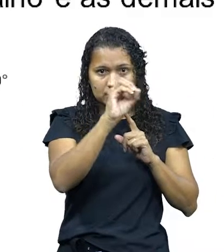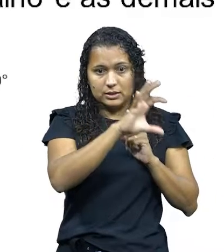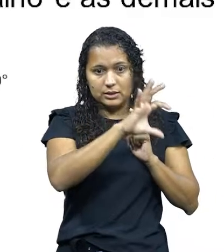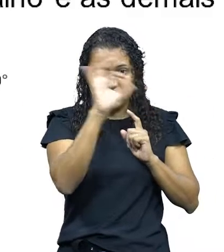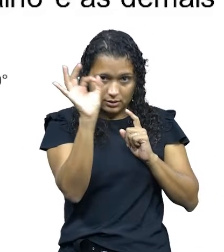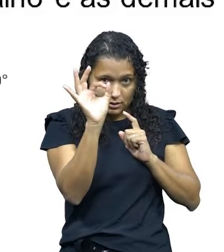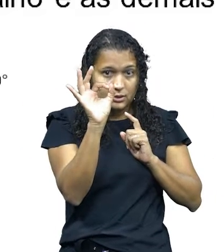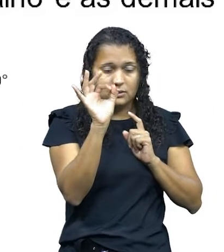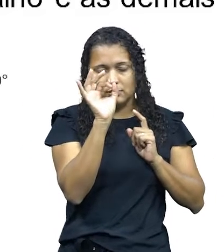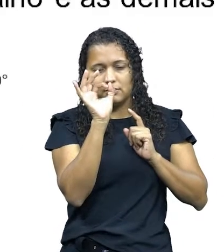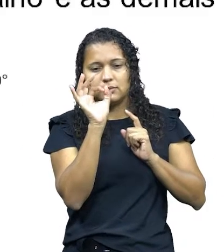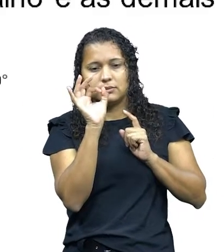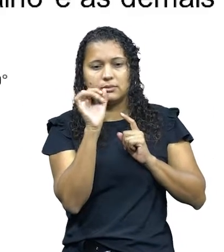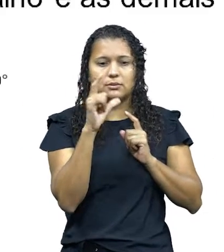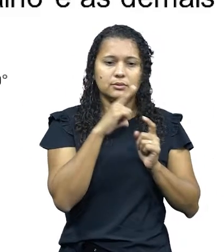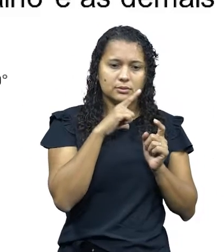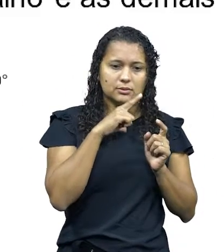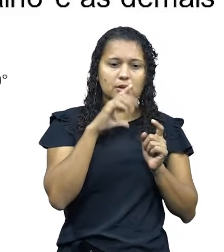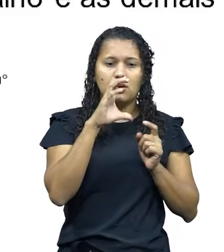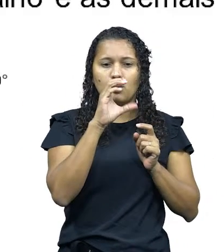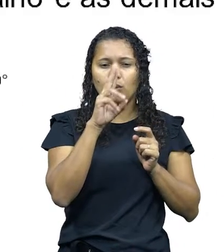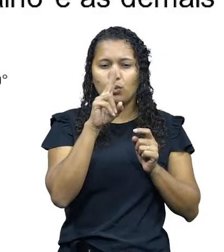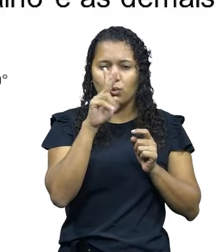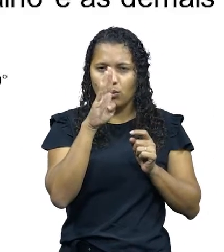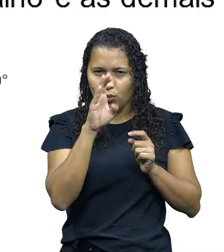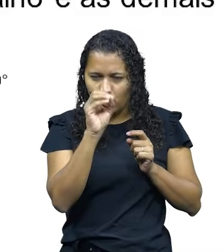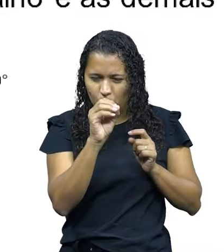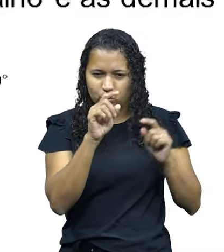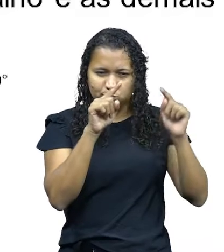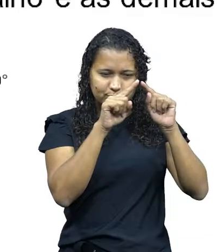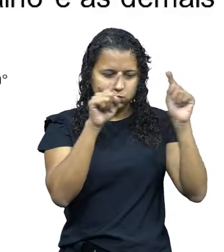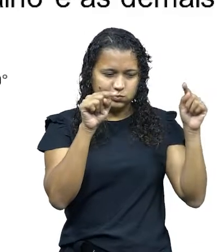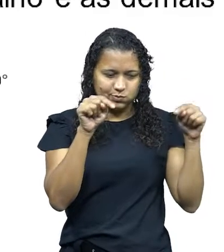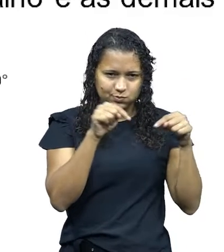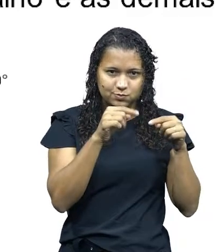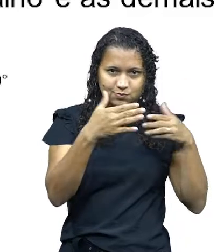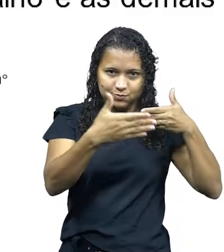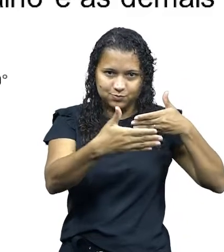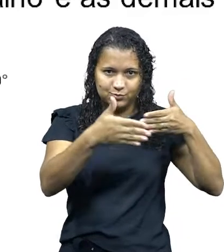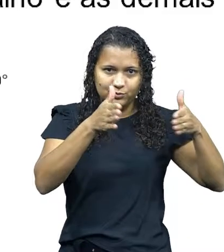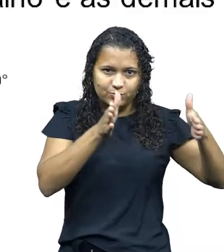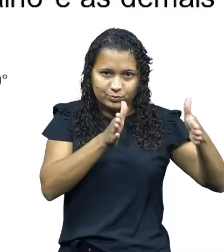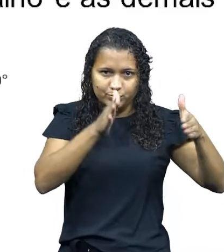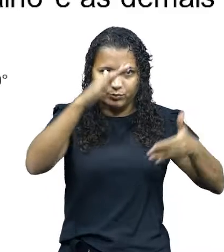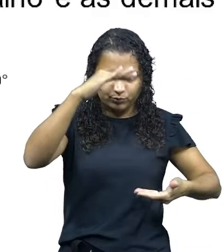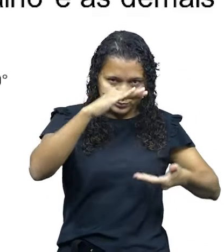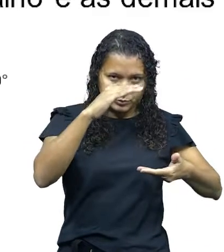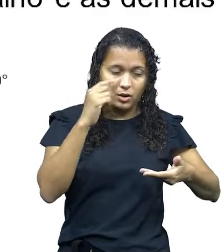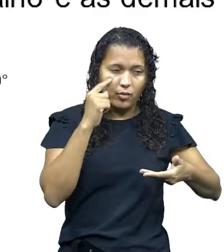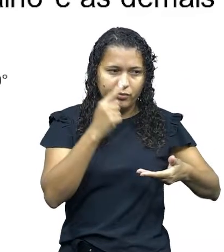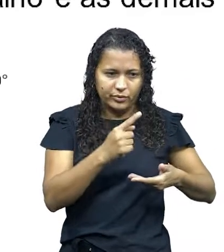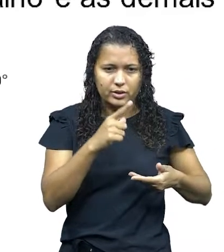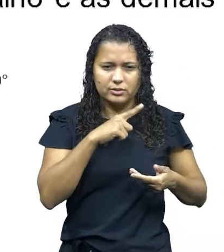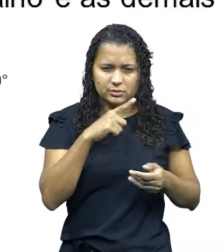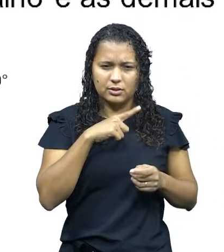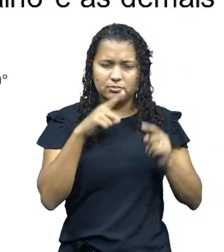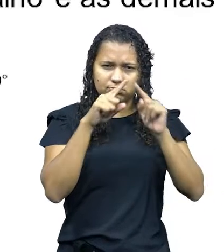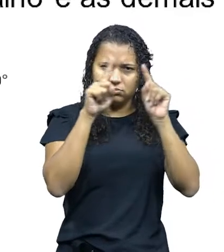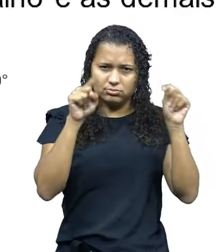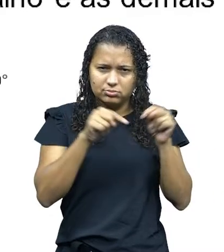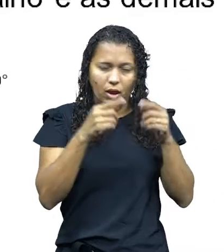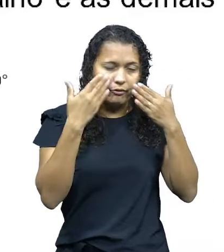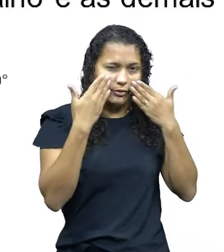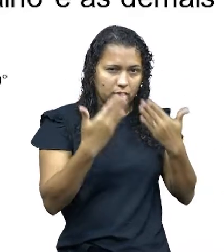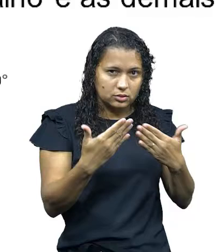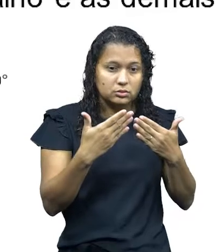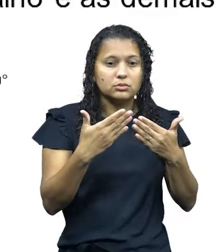representação de um cubo, né? Vocês podem ver que a projeção frontal